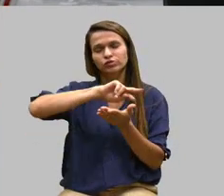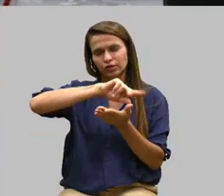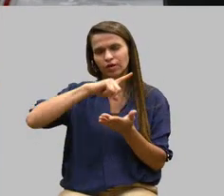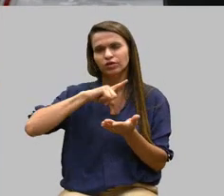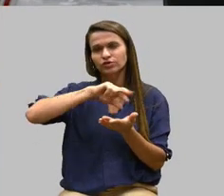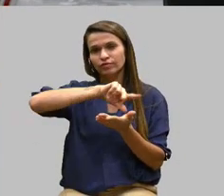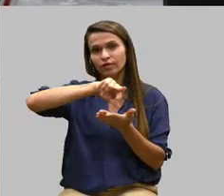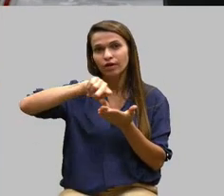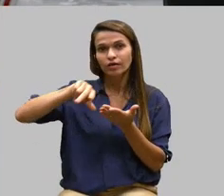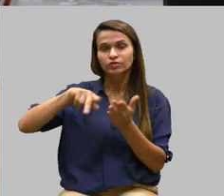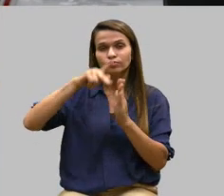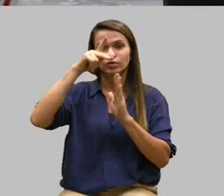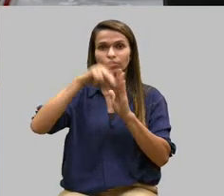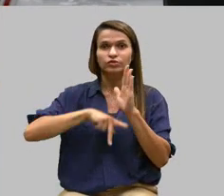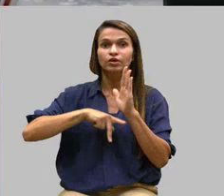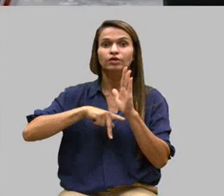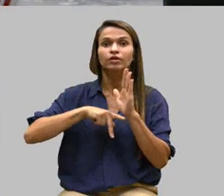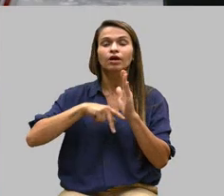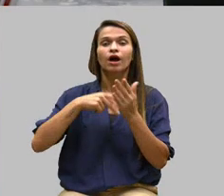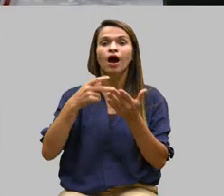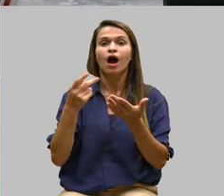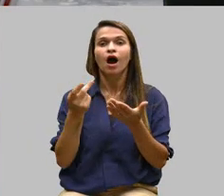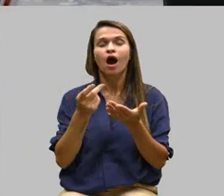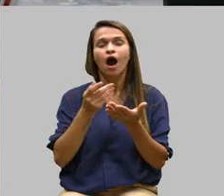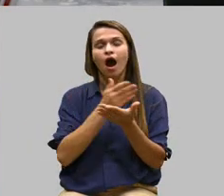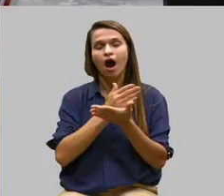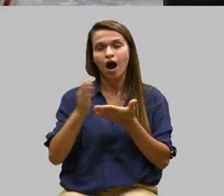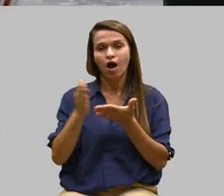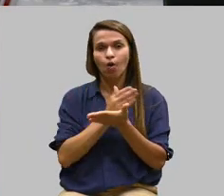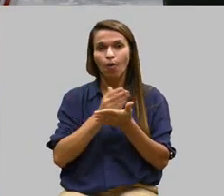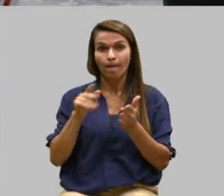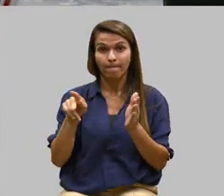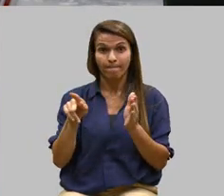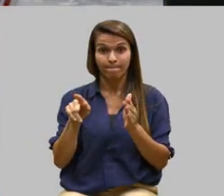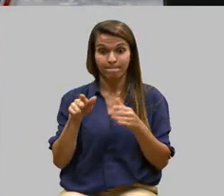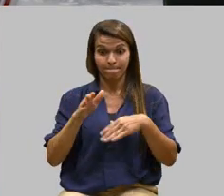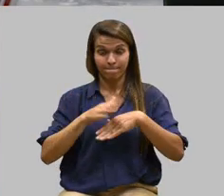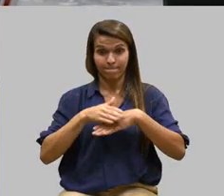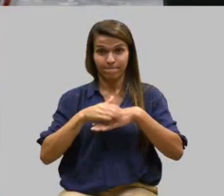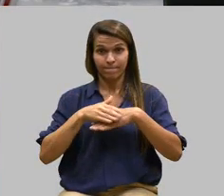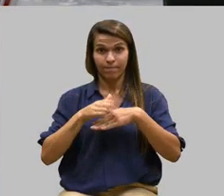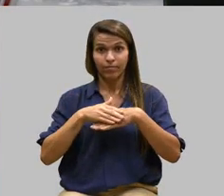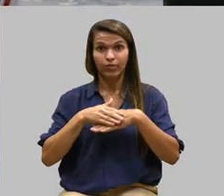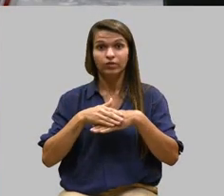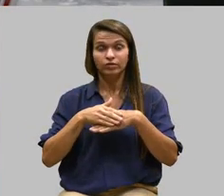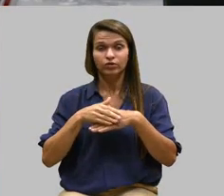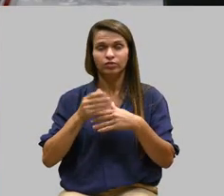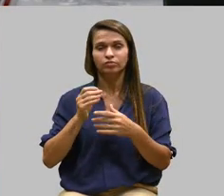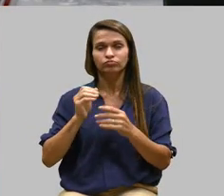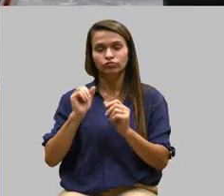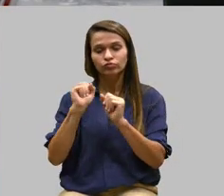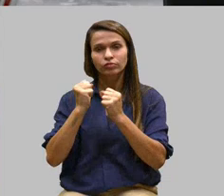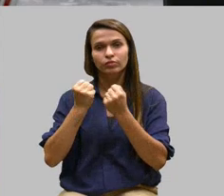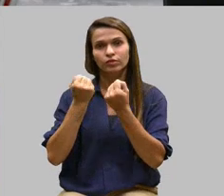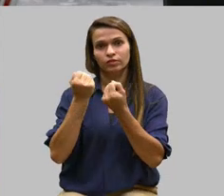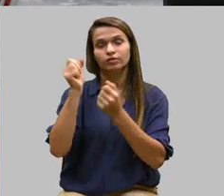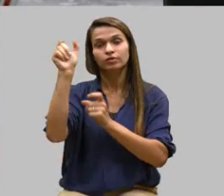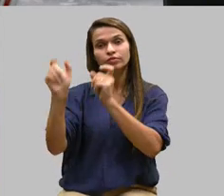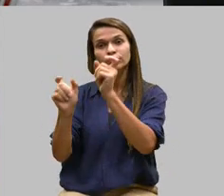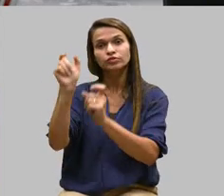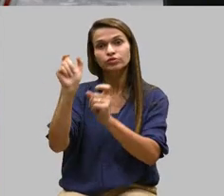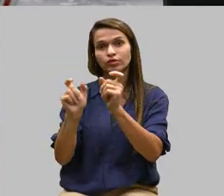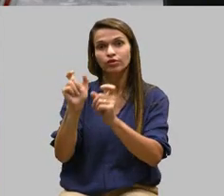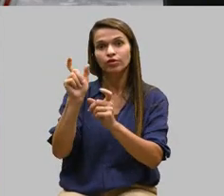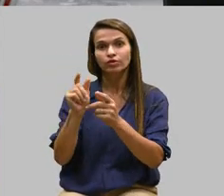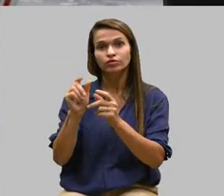alguns de minha autoria que tratam da Defesa das pessoas com deficiência projeto